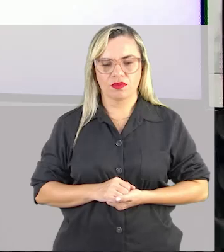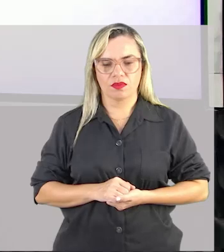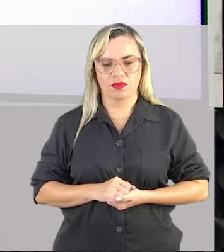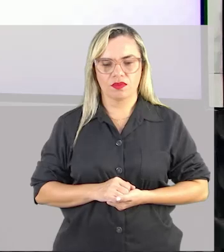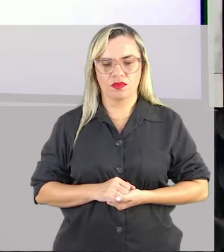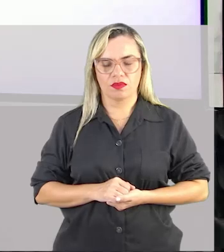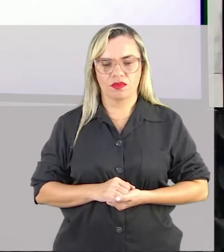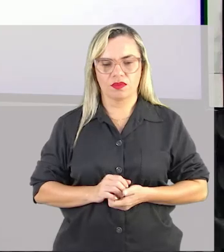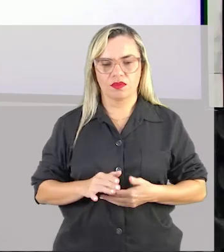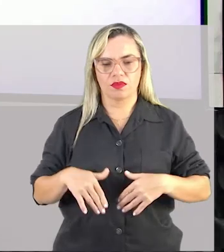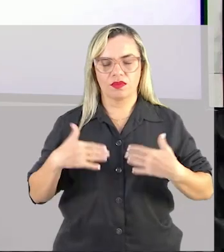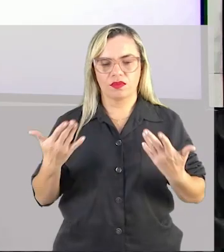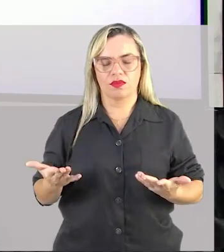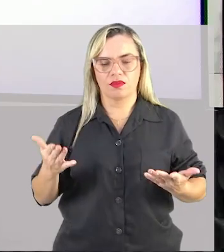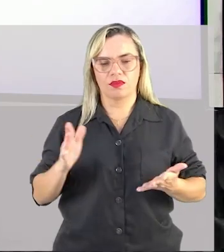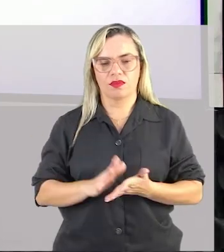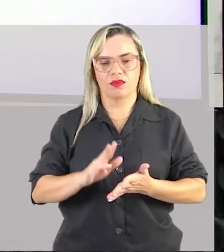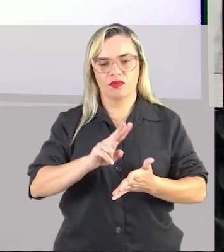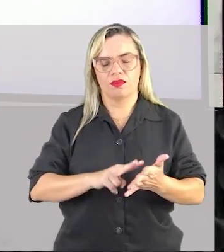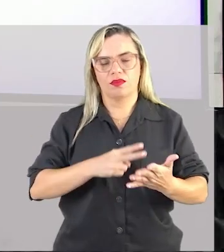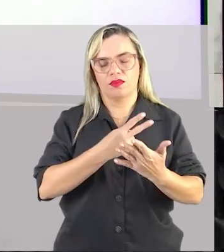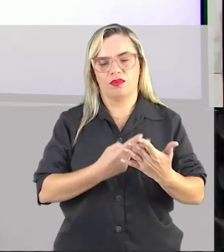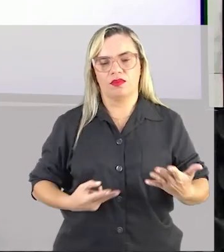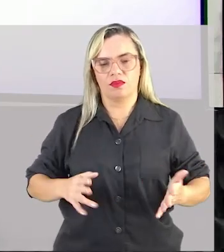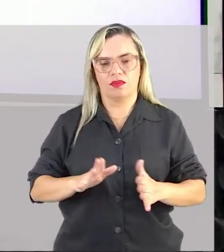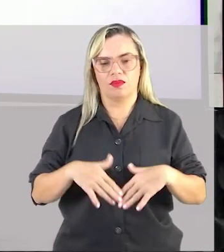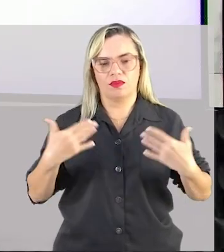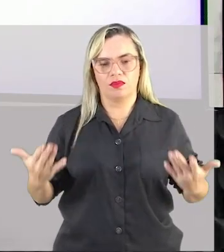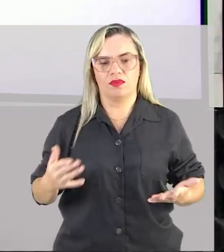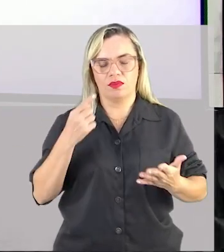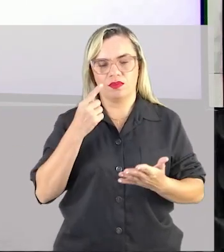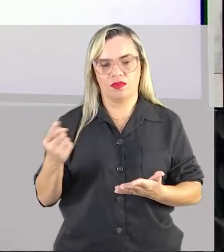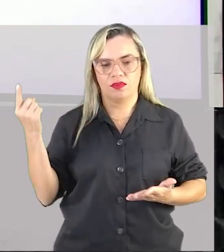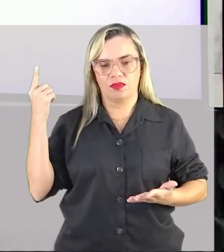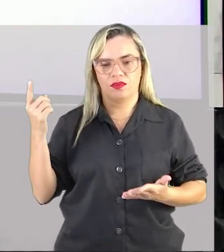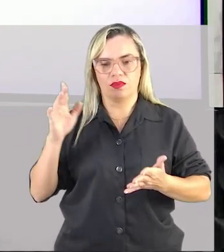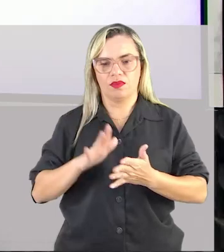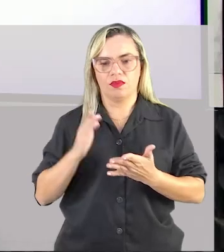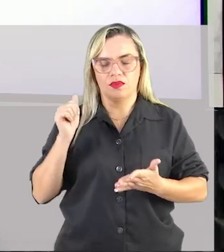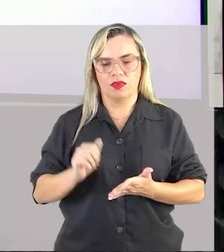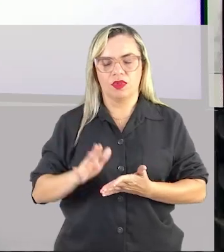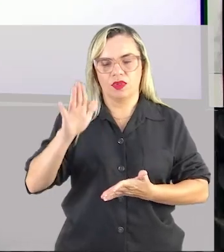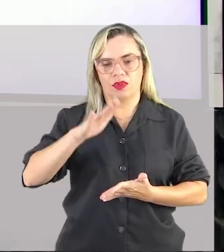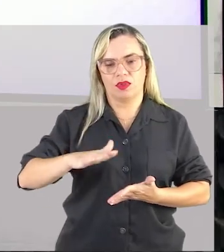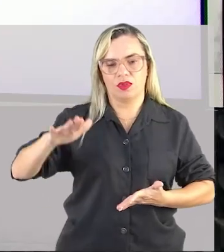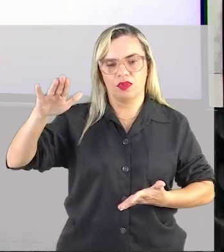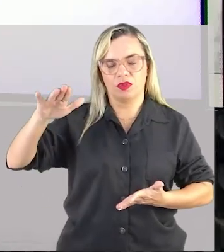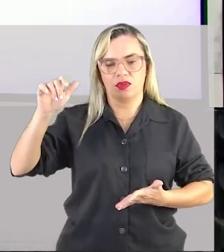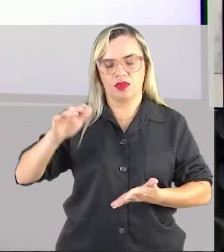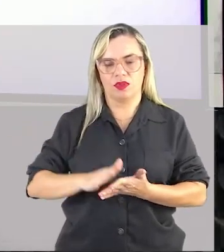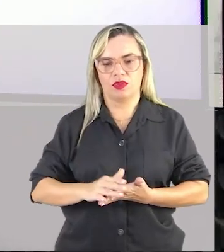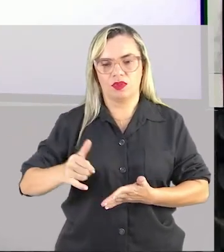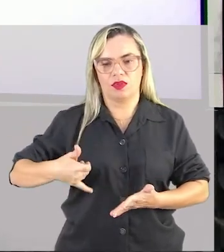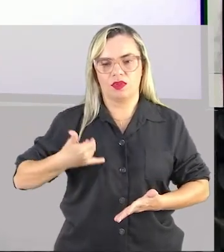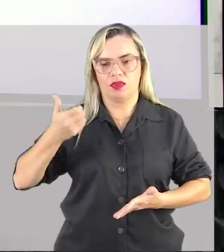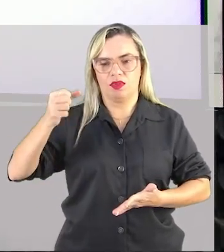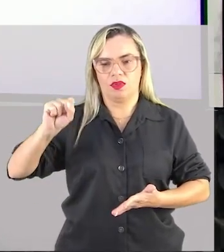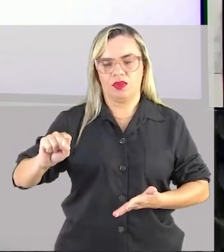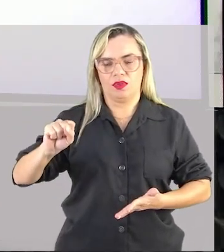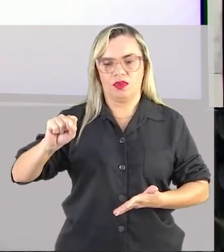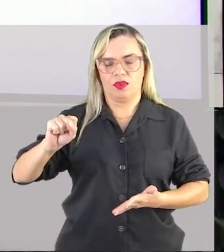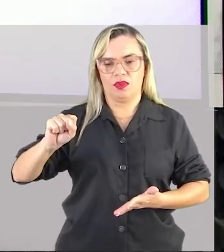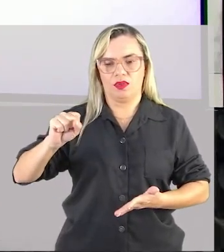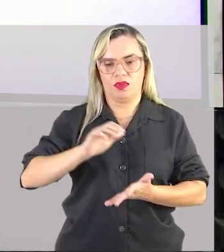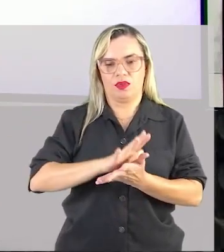em classe. Então vamos aqui para que vocês entendam a tradução. Ishan Avashi é um garoto, uma criança de 8 anos, cujo mundo